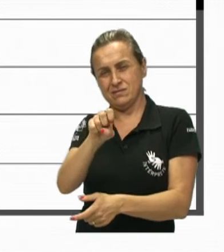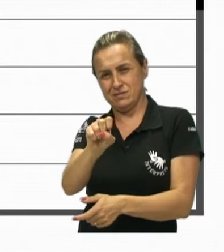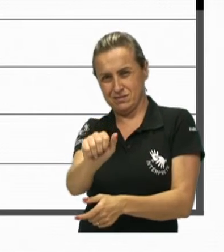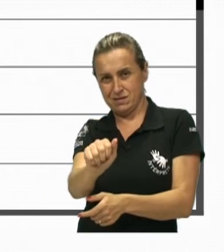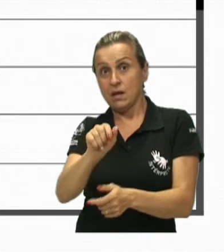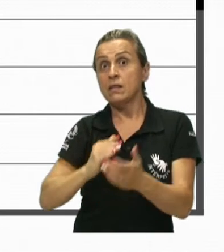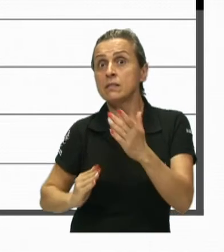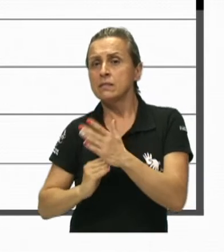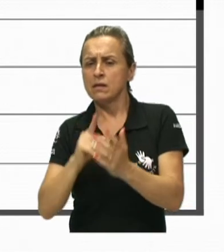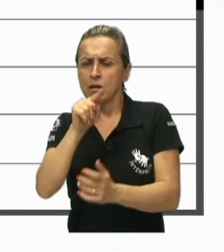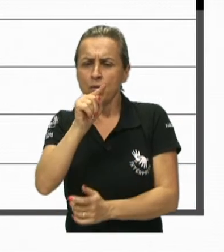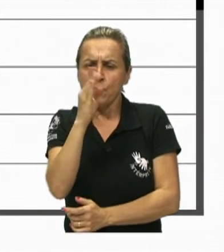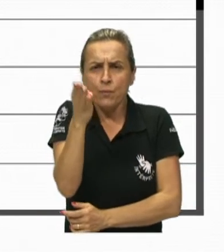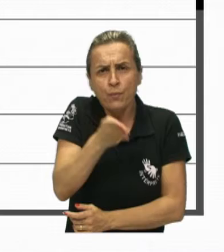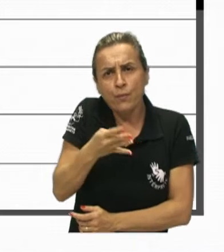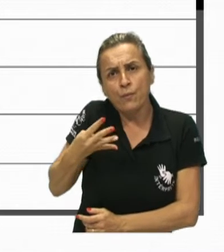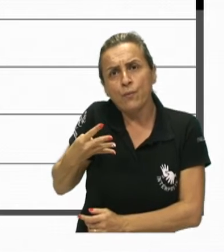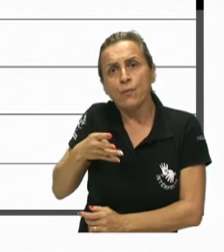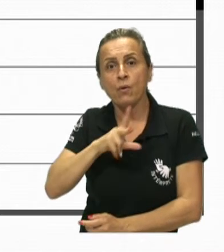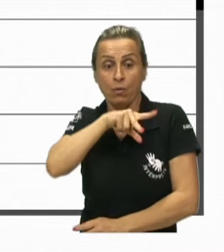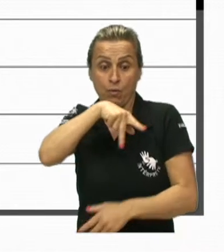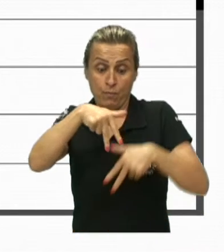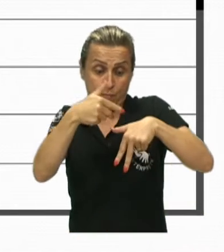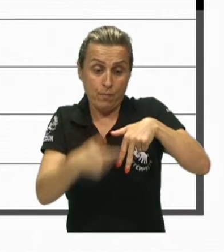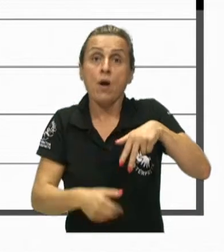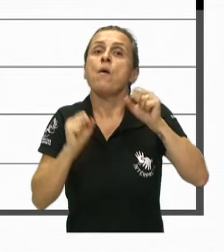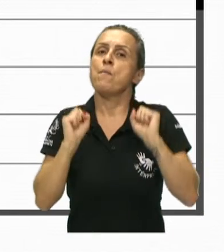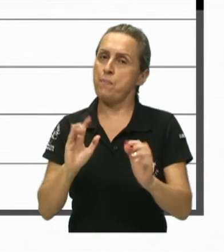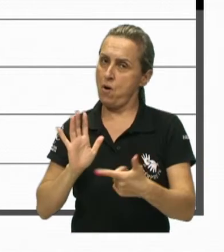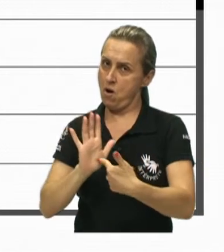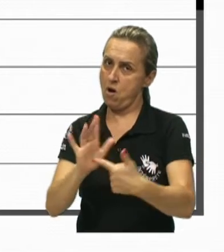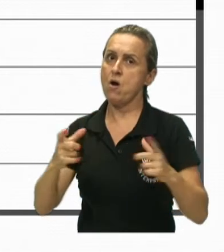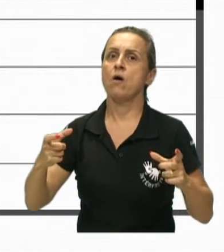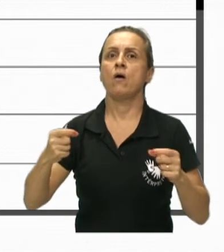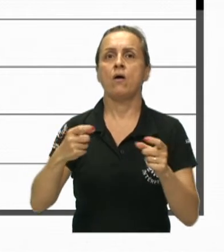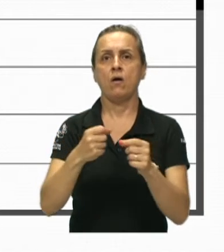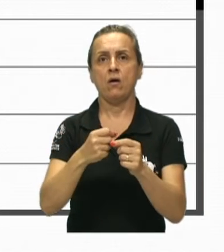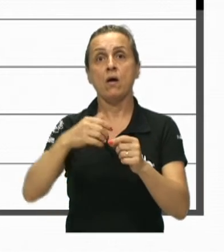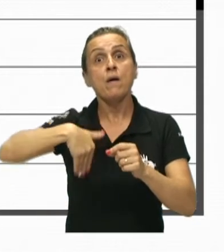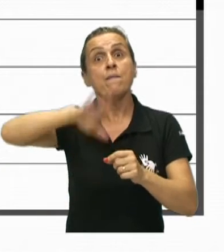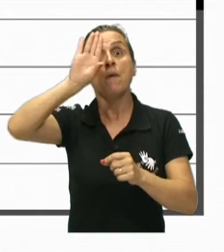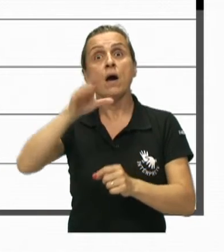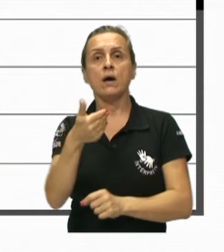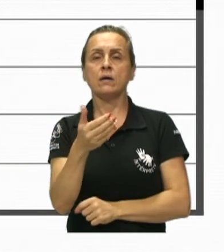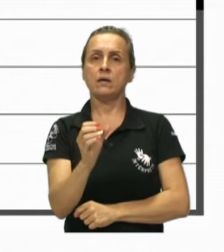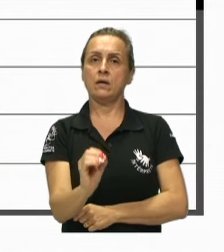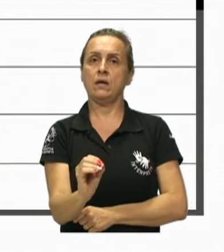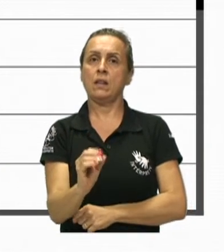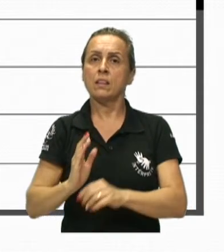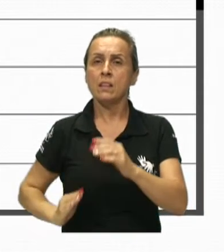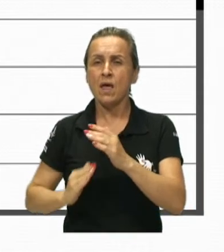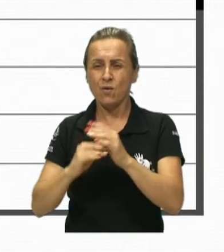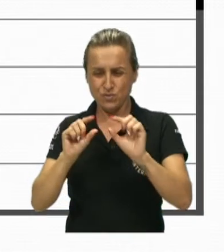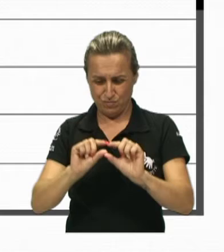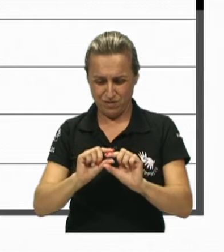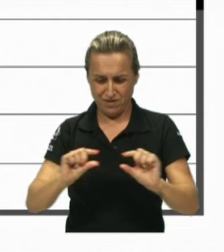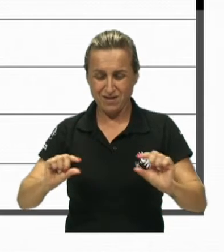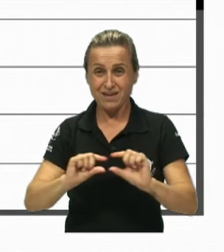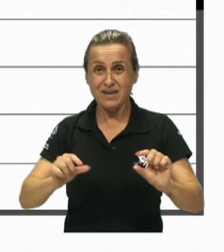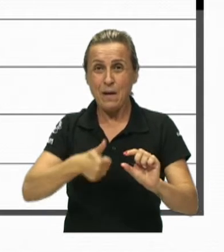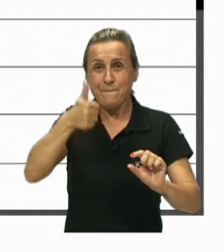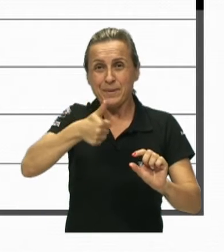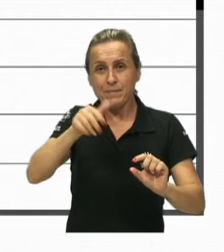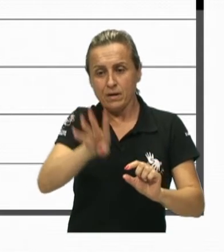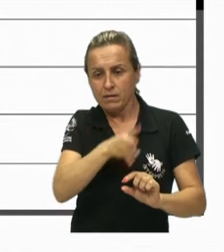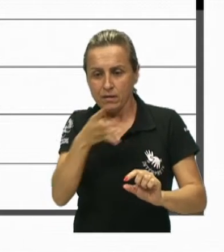pacientes podem apresentar câncer de próstata. E acima de 10, quando o PSA está acima de 10, na última linha da primeira tabela à